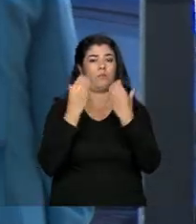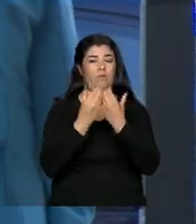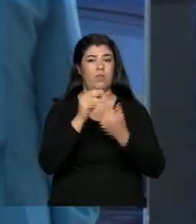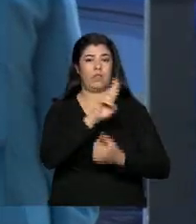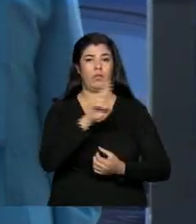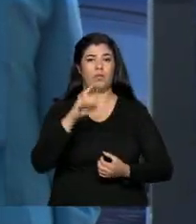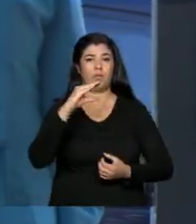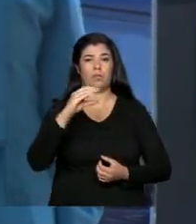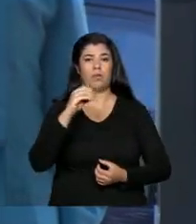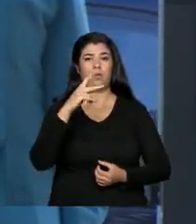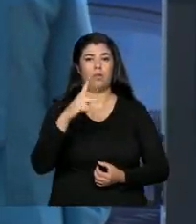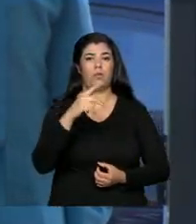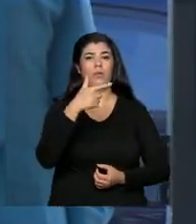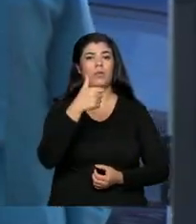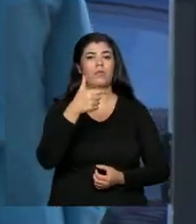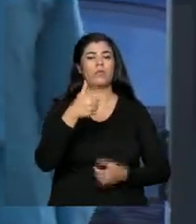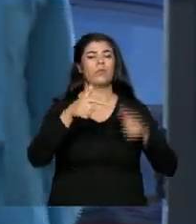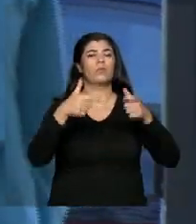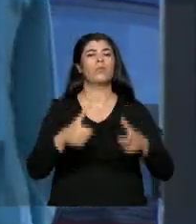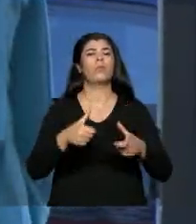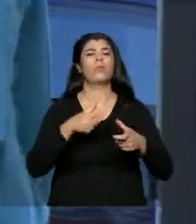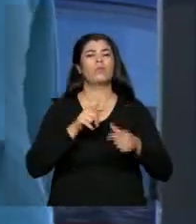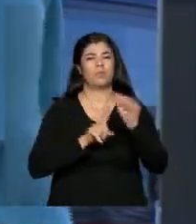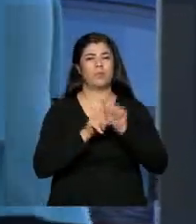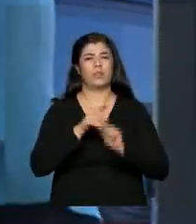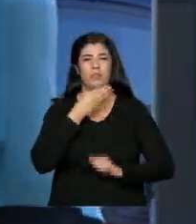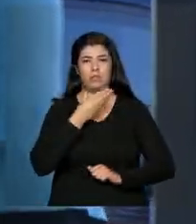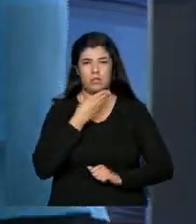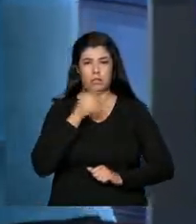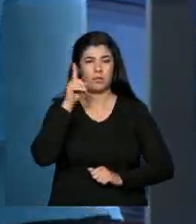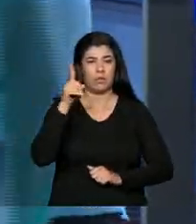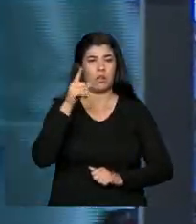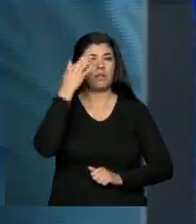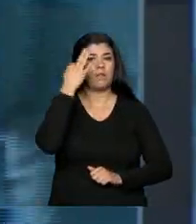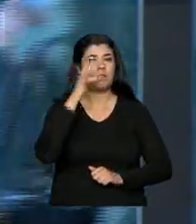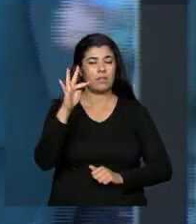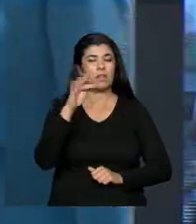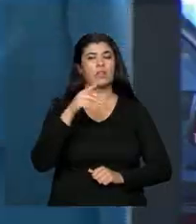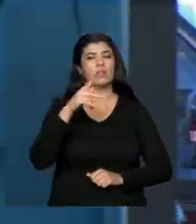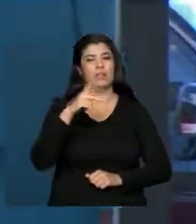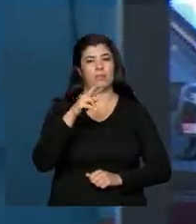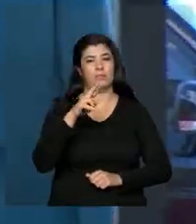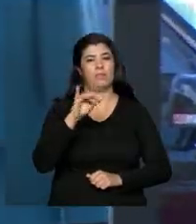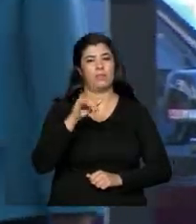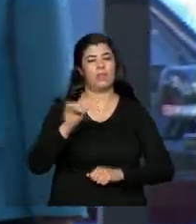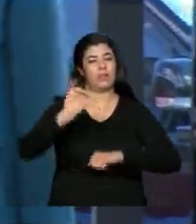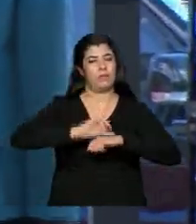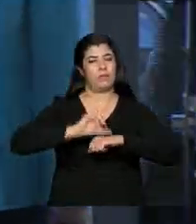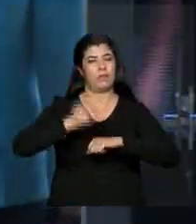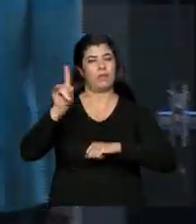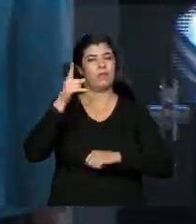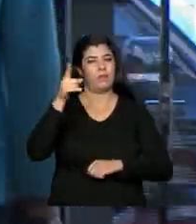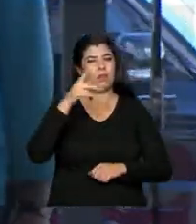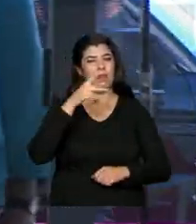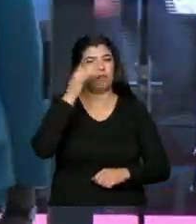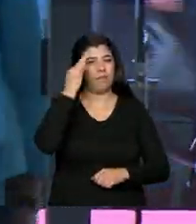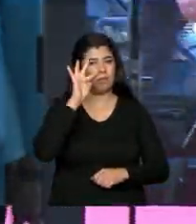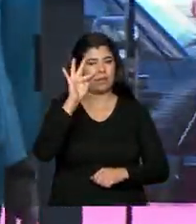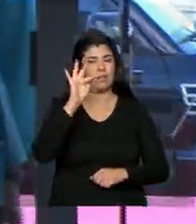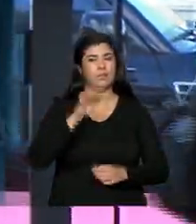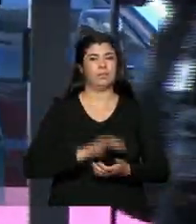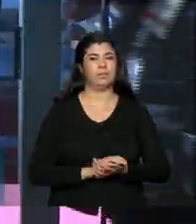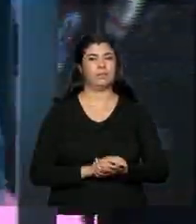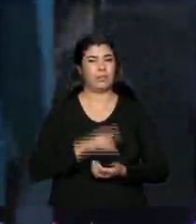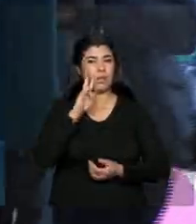a COP21, que será realizada em dezembro na cidade de Paris, capital da França. A chanceler